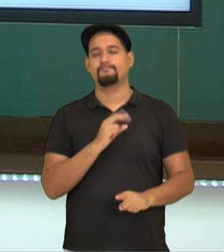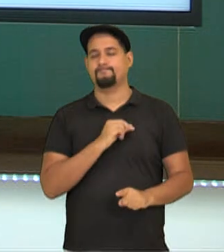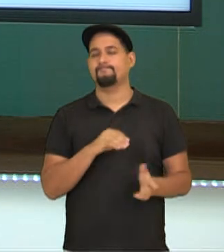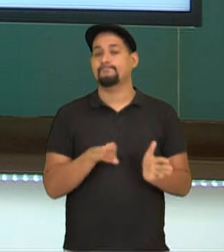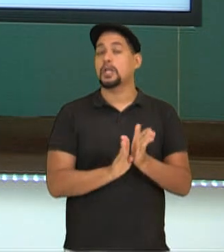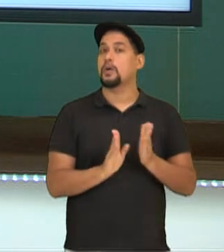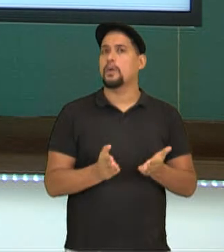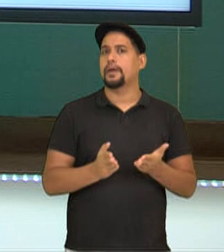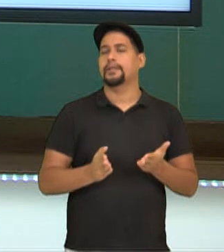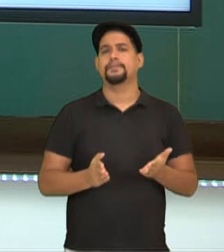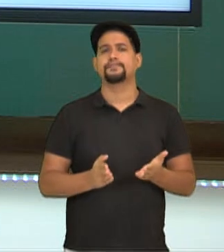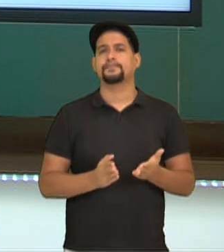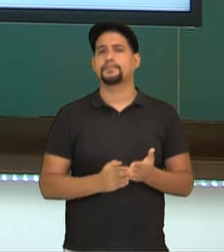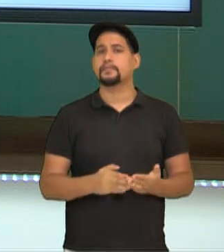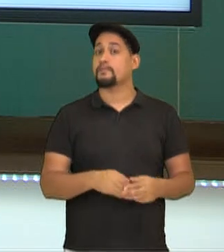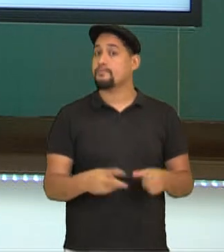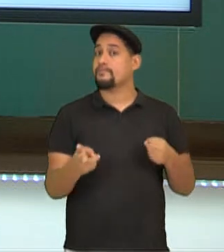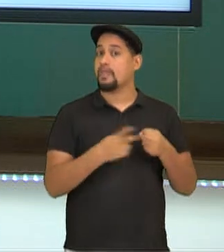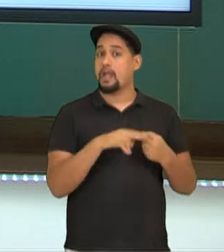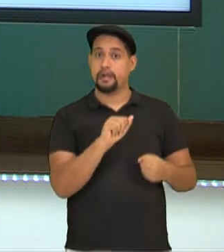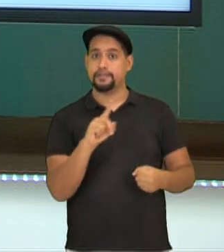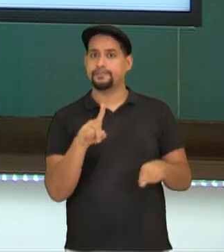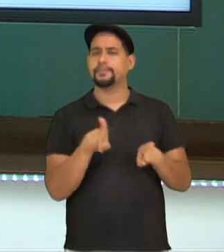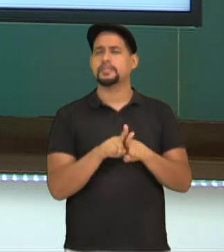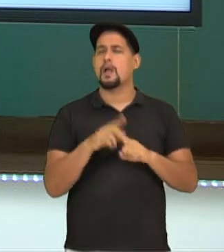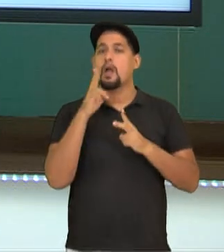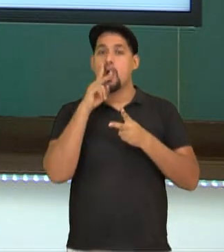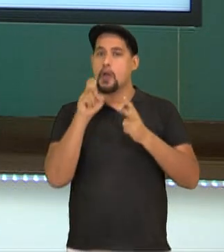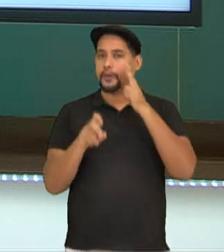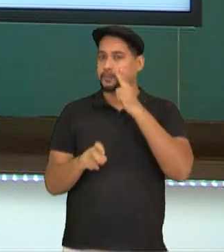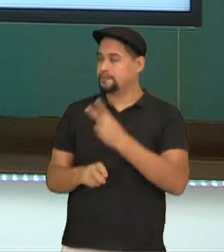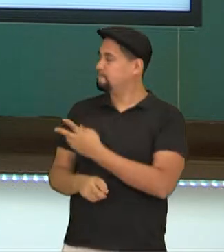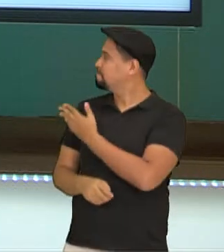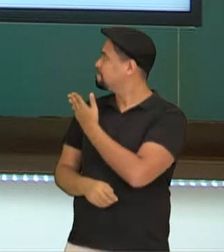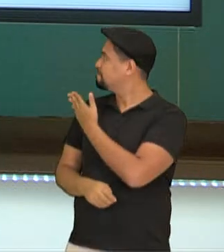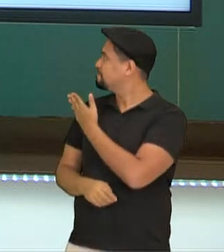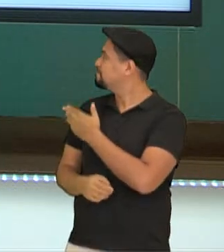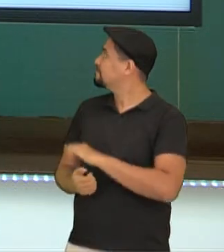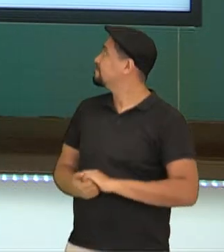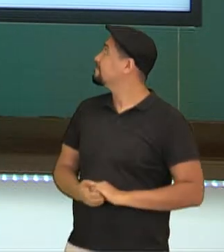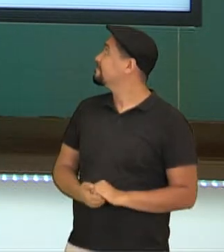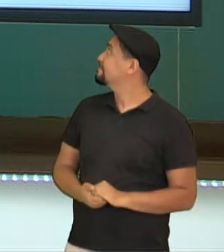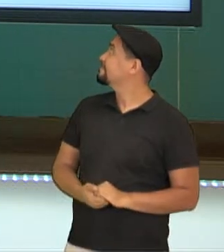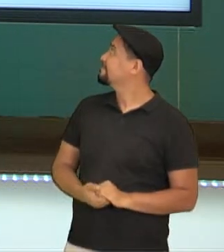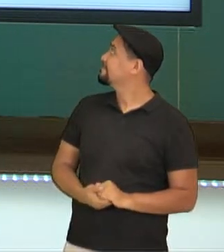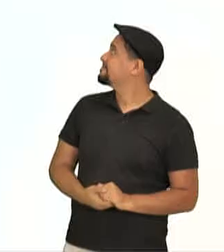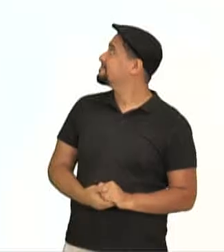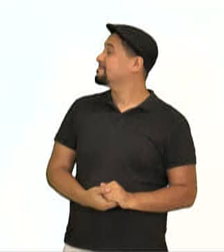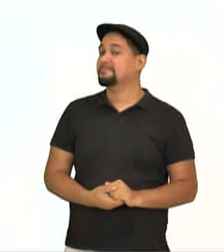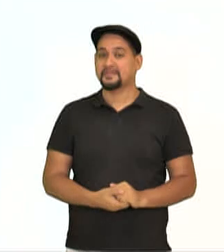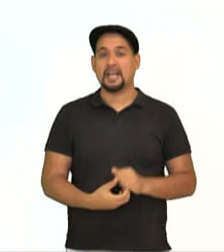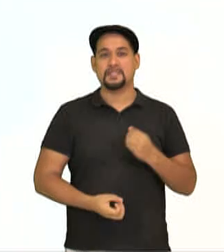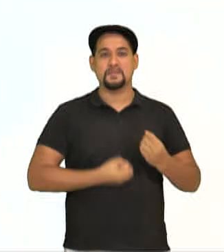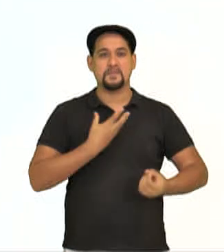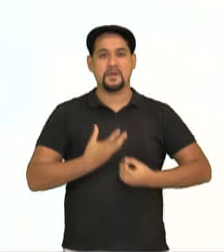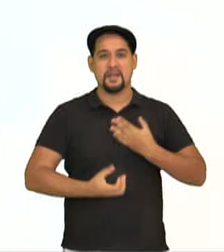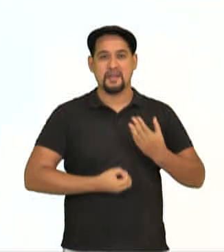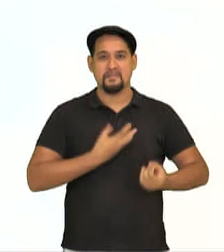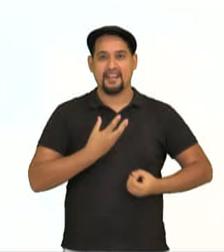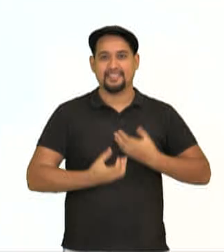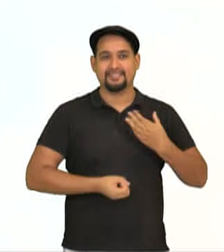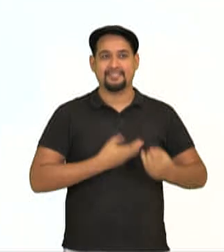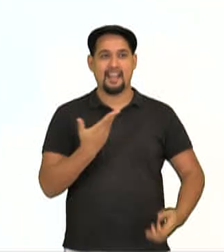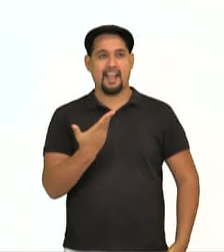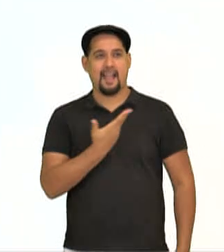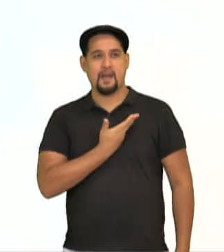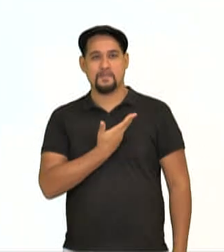Chegamos a advérbios, hein? Acompanhem lá então. Olha esse poema, Amigo do